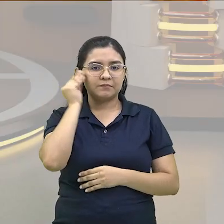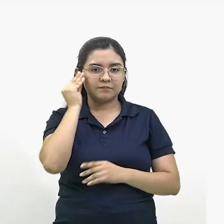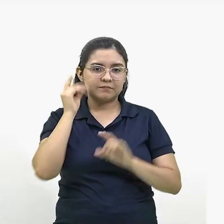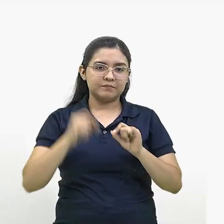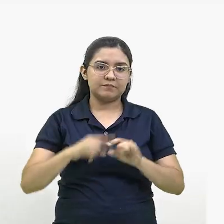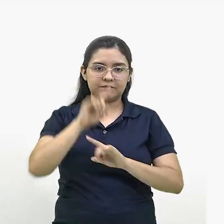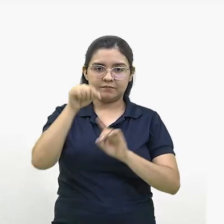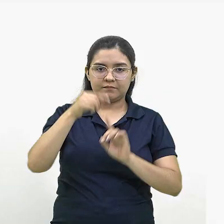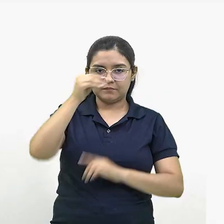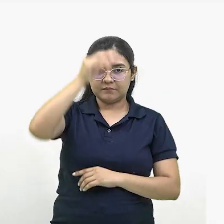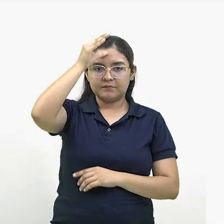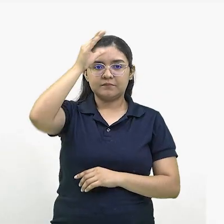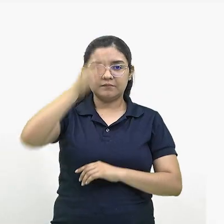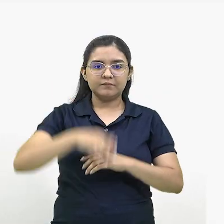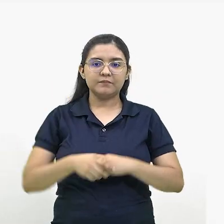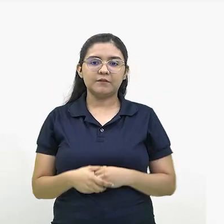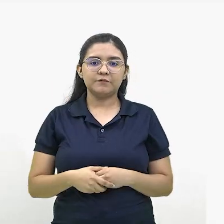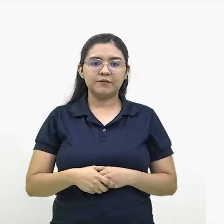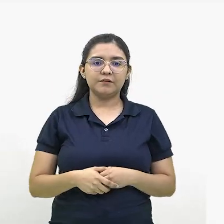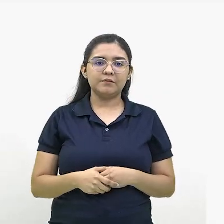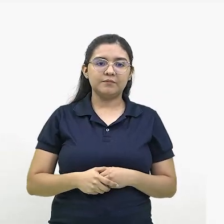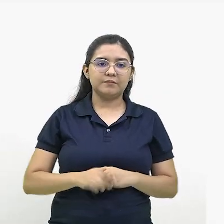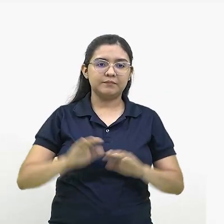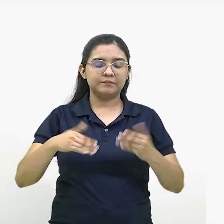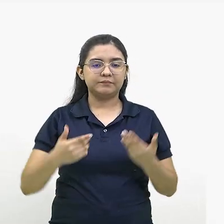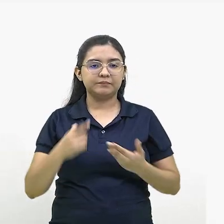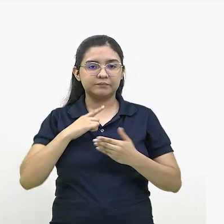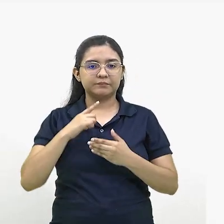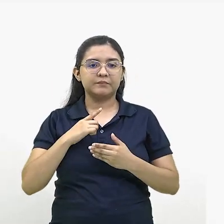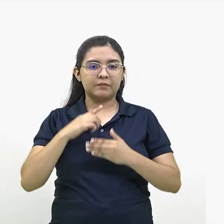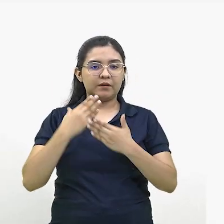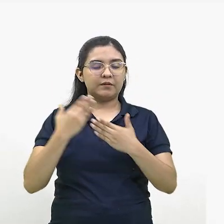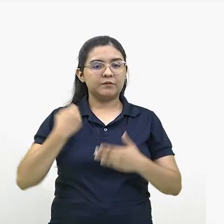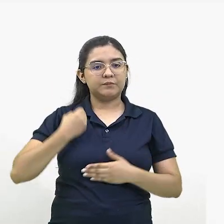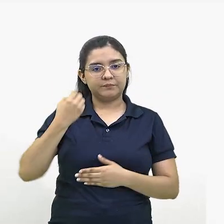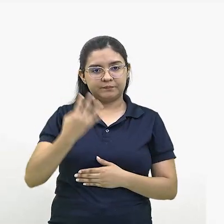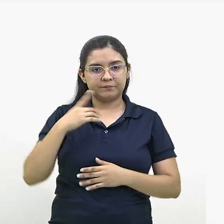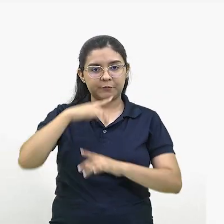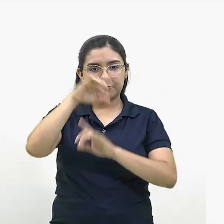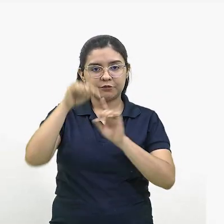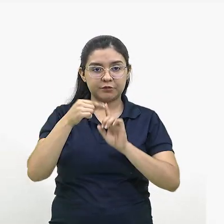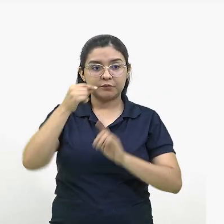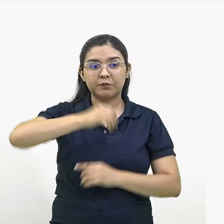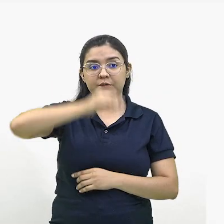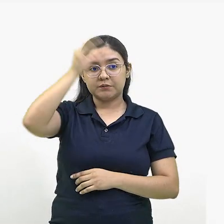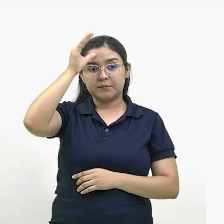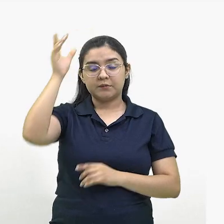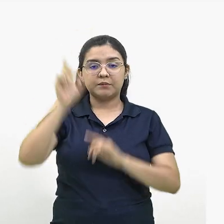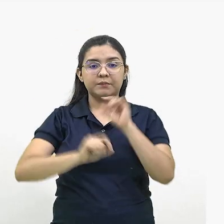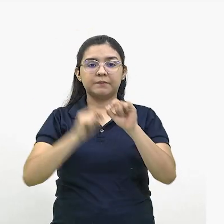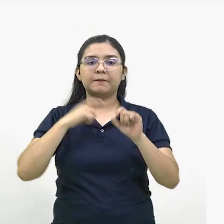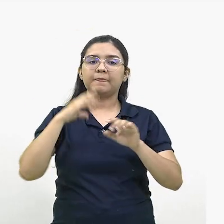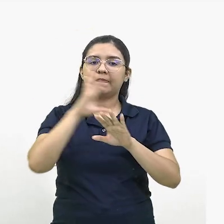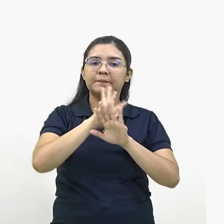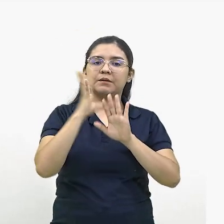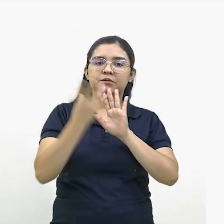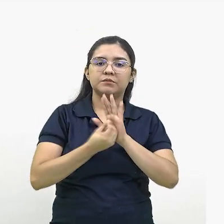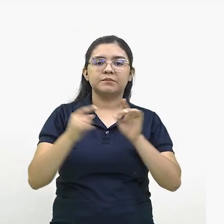conhecimento. Nossa aula de número 4 tem como objeto de conhecimento Amazônia e